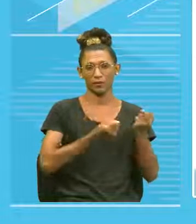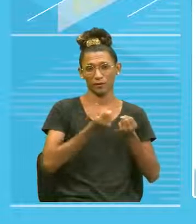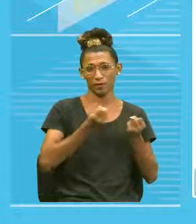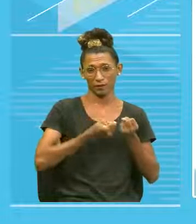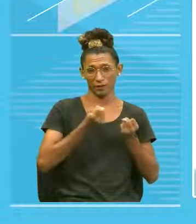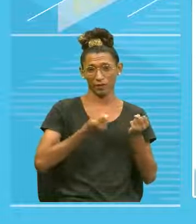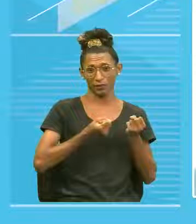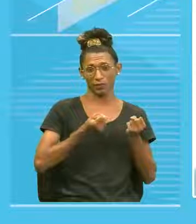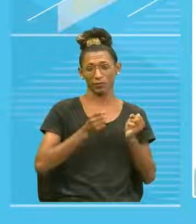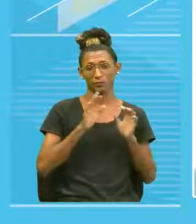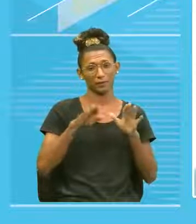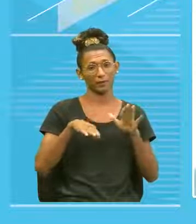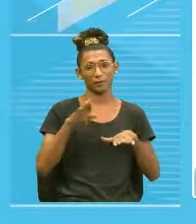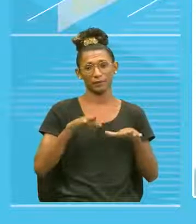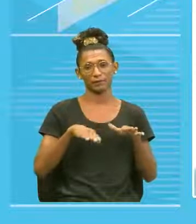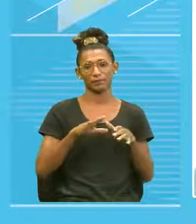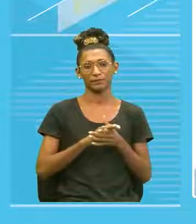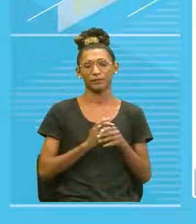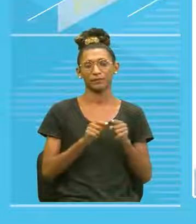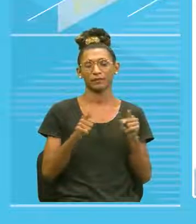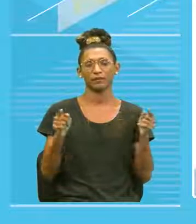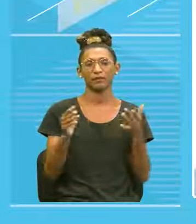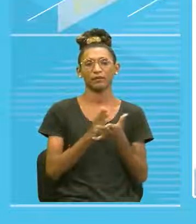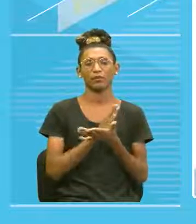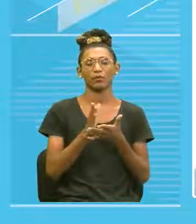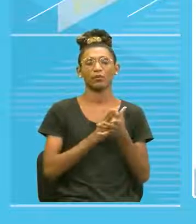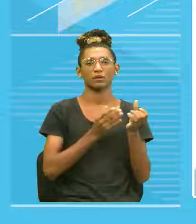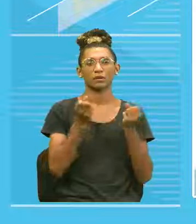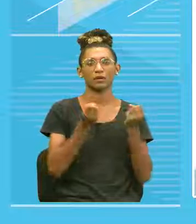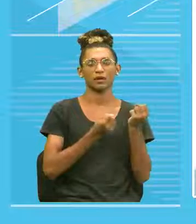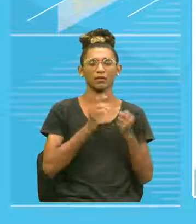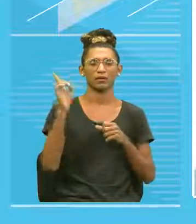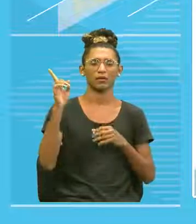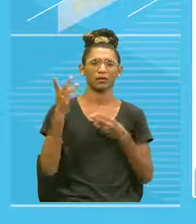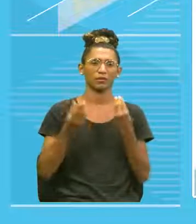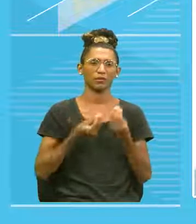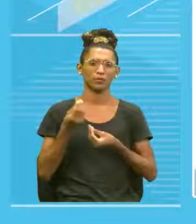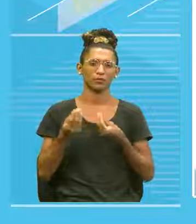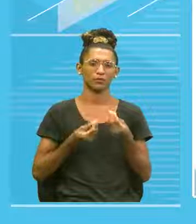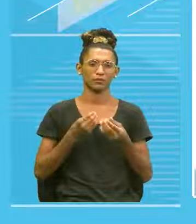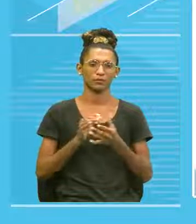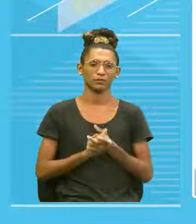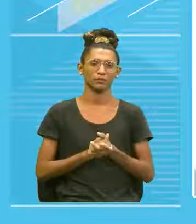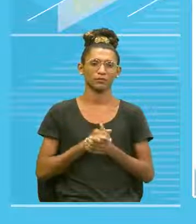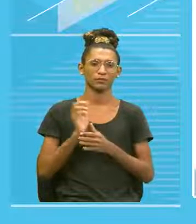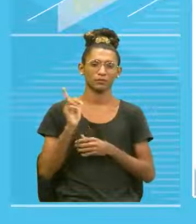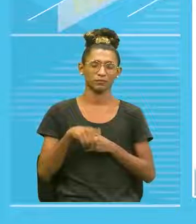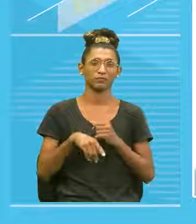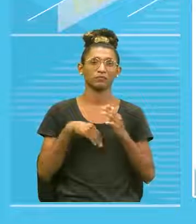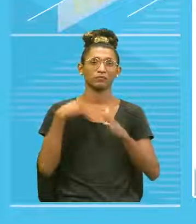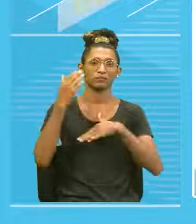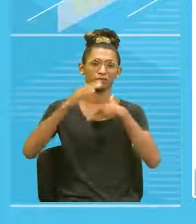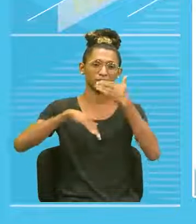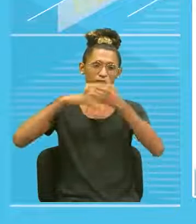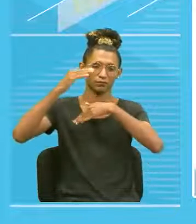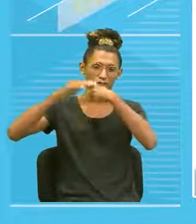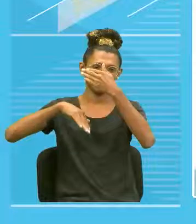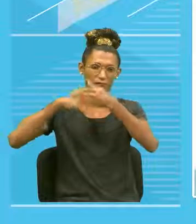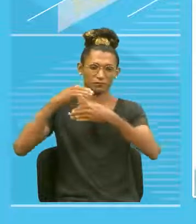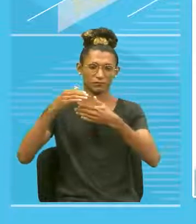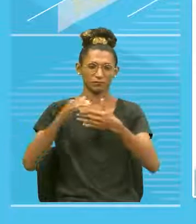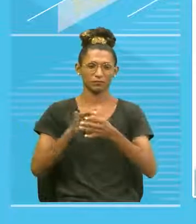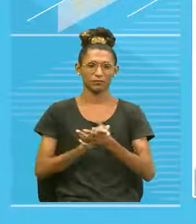veículo e mais os carros lato como são bem mais avançados